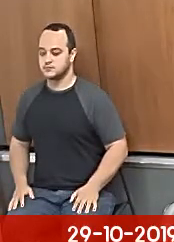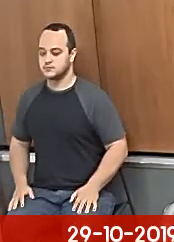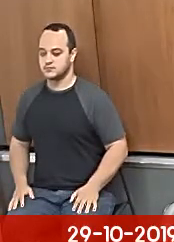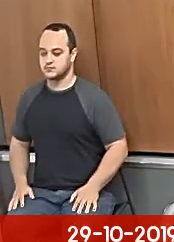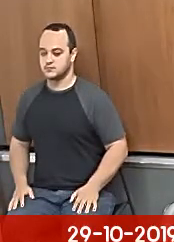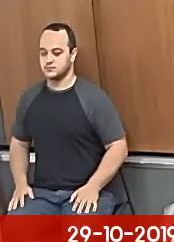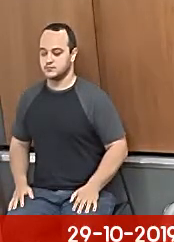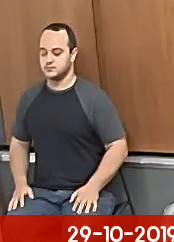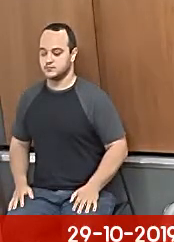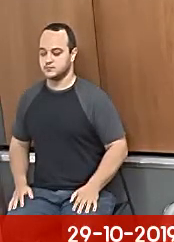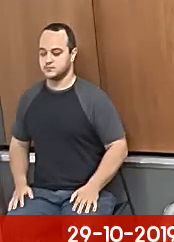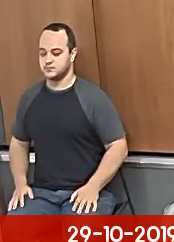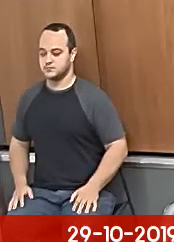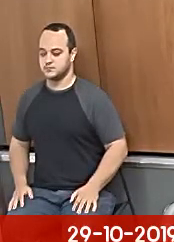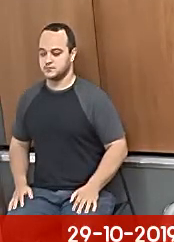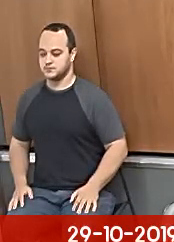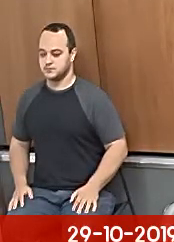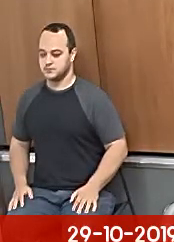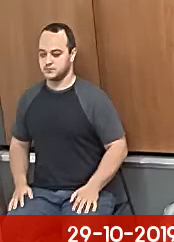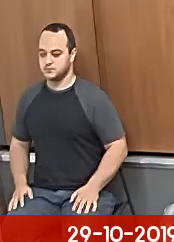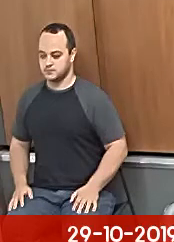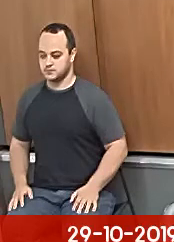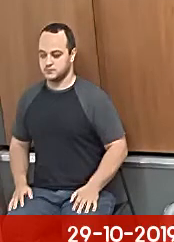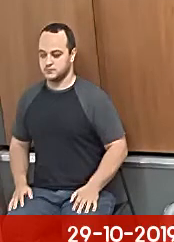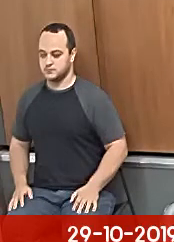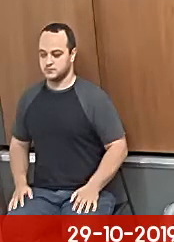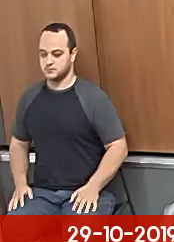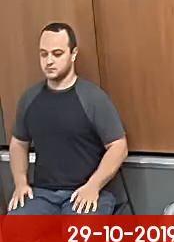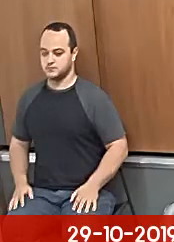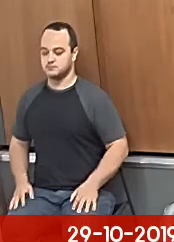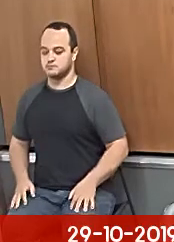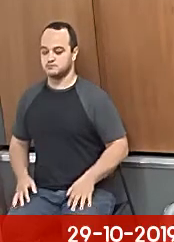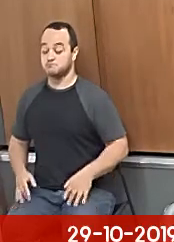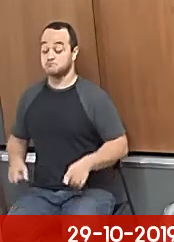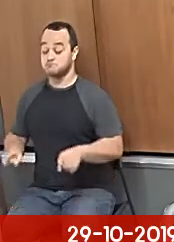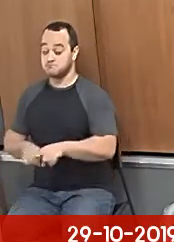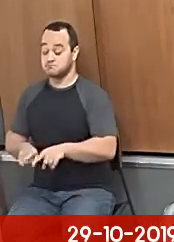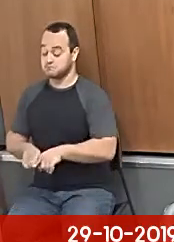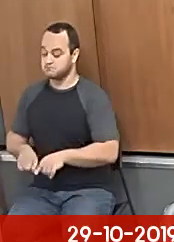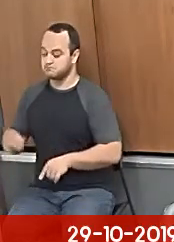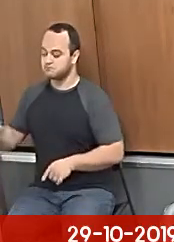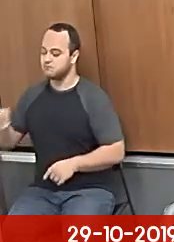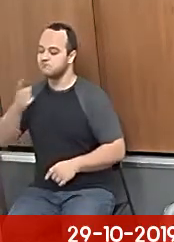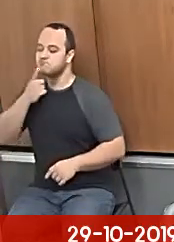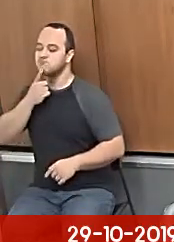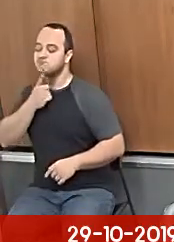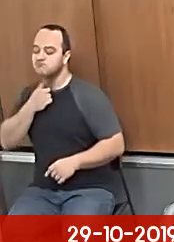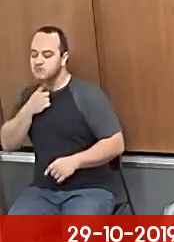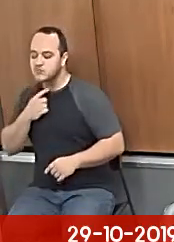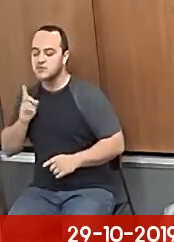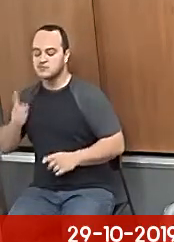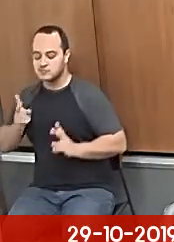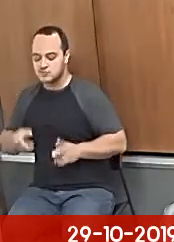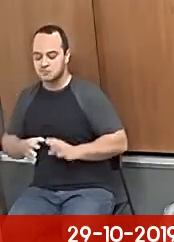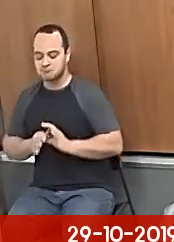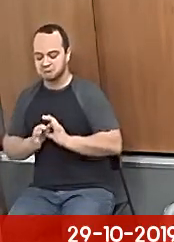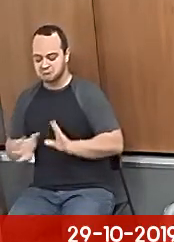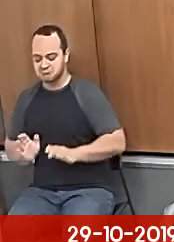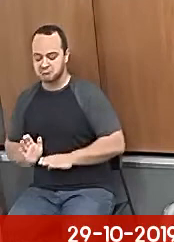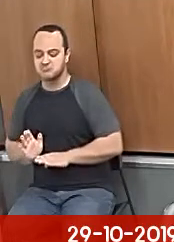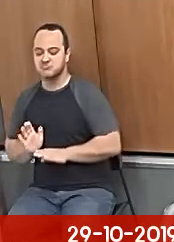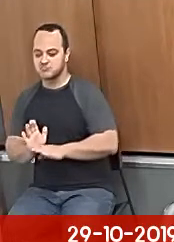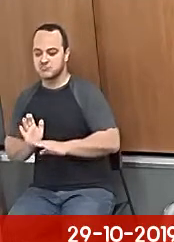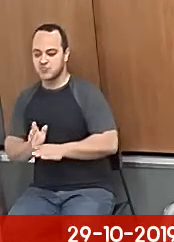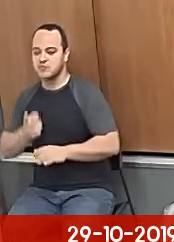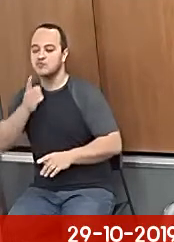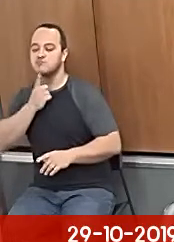primeiro a tua parceria, a tua sempre à disposição em todos os sentidos aí para ajudar